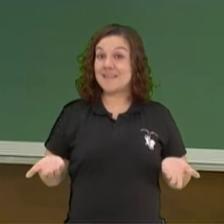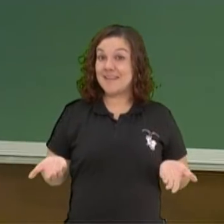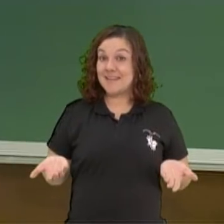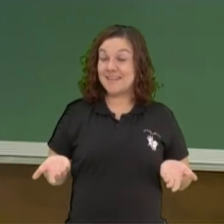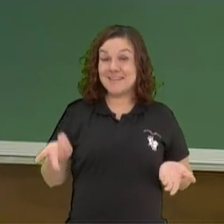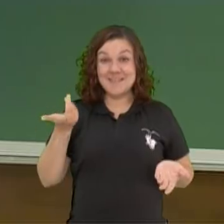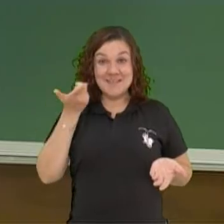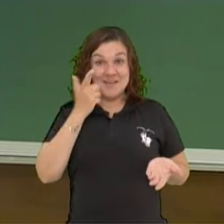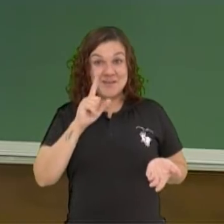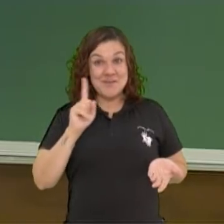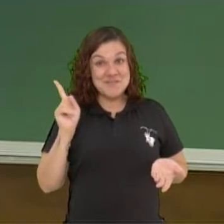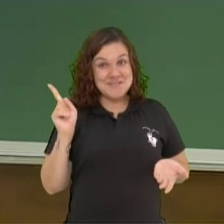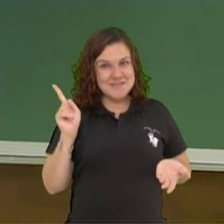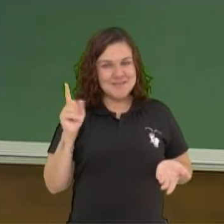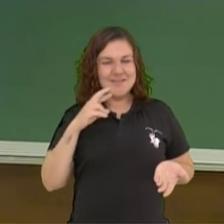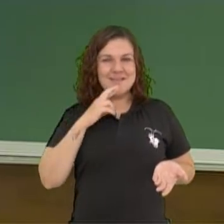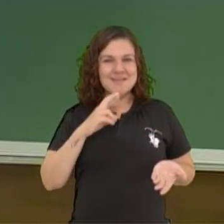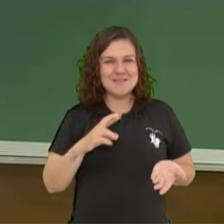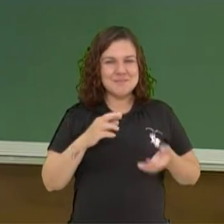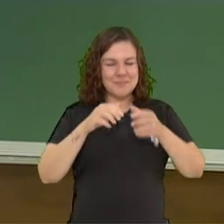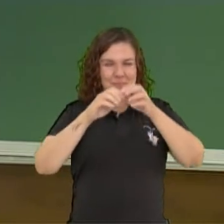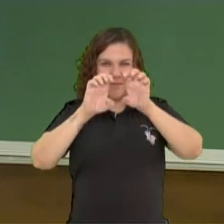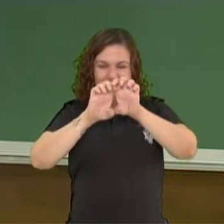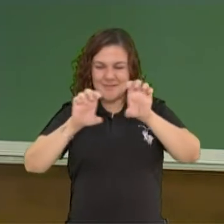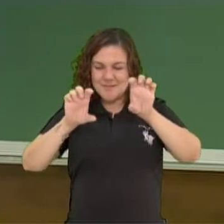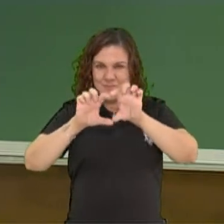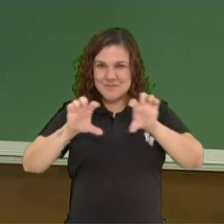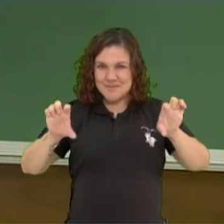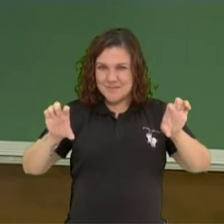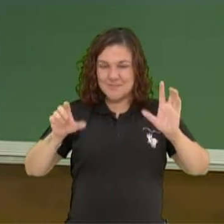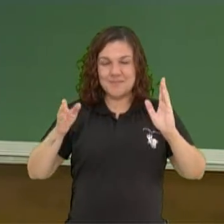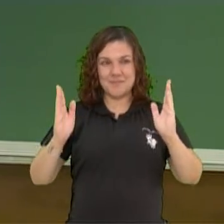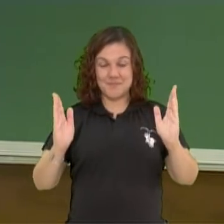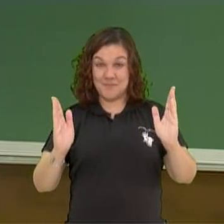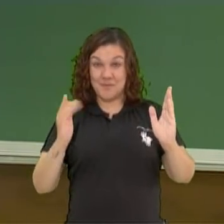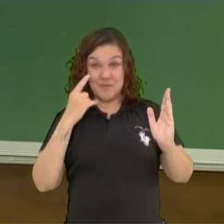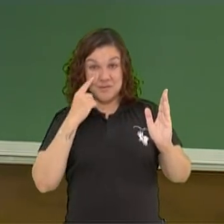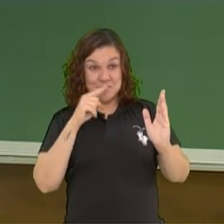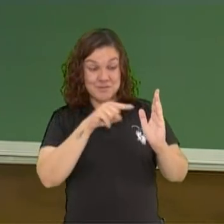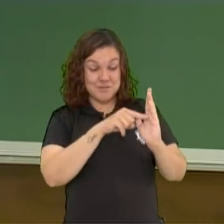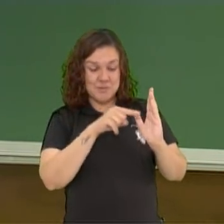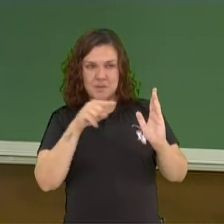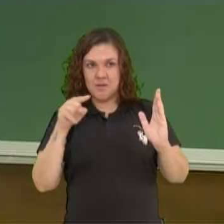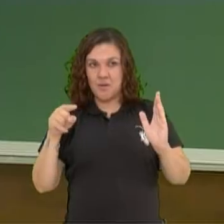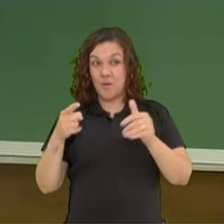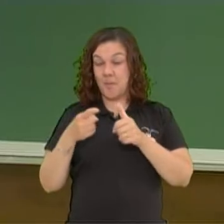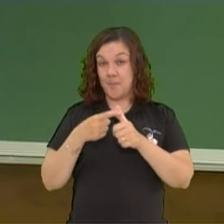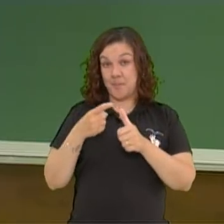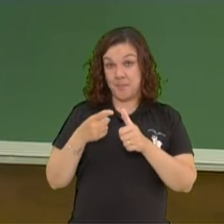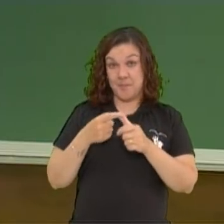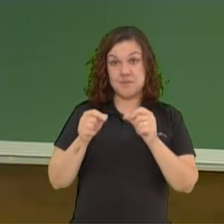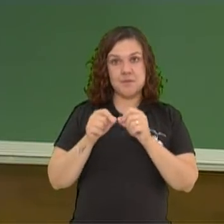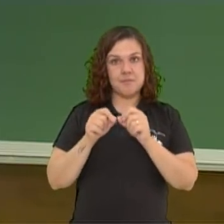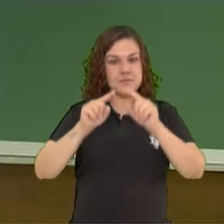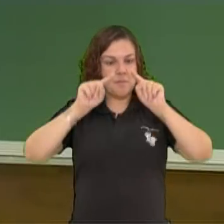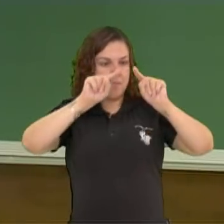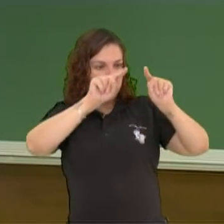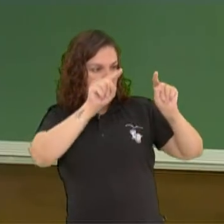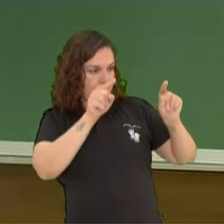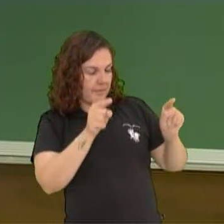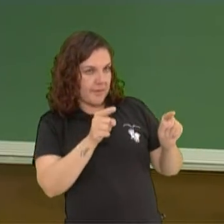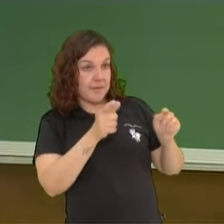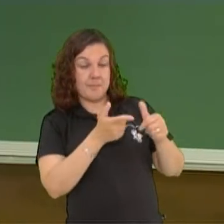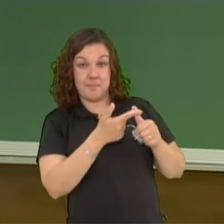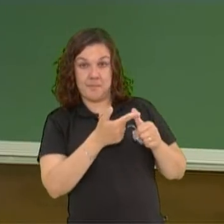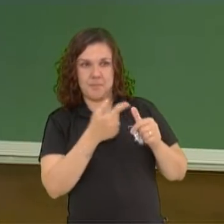aí, turminha? Vamos lá, então, resolver essa expressão? Olha só. Então, percebam aqui, né, que primeiro a gente tem que resolver o que está dentro dos